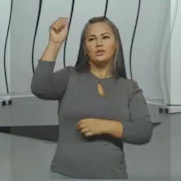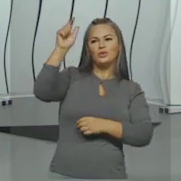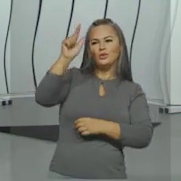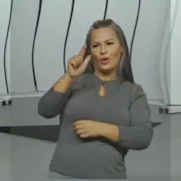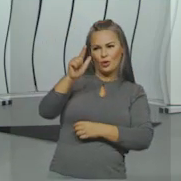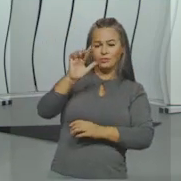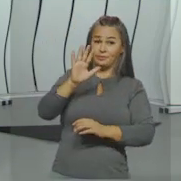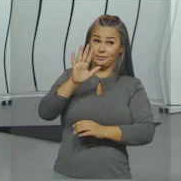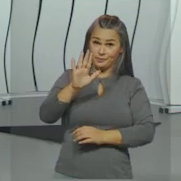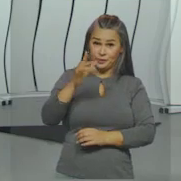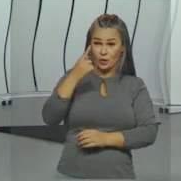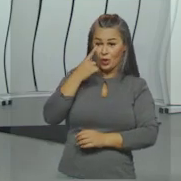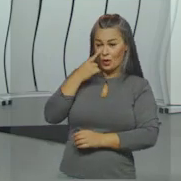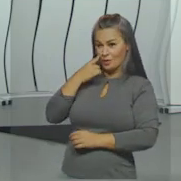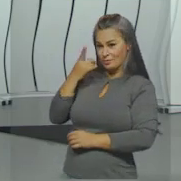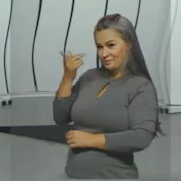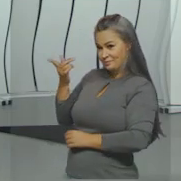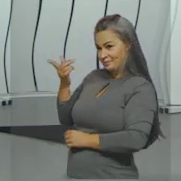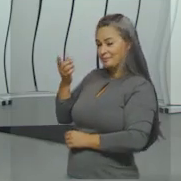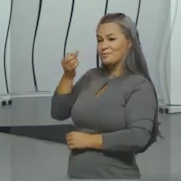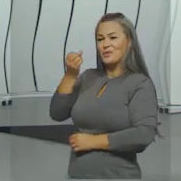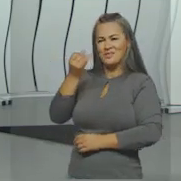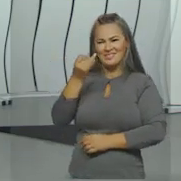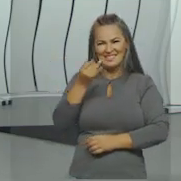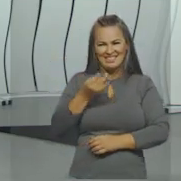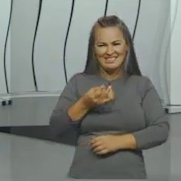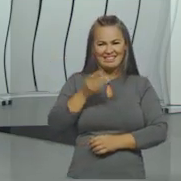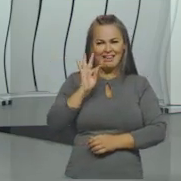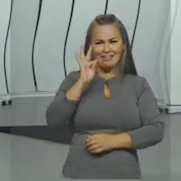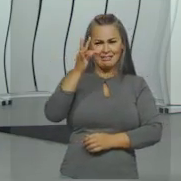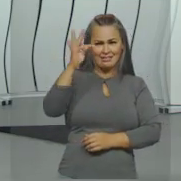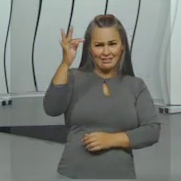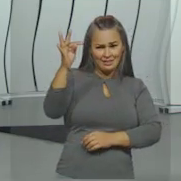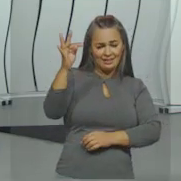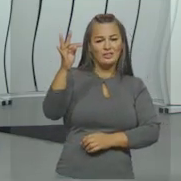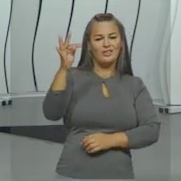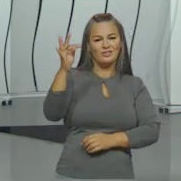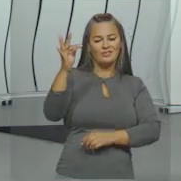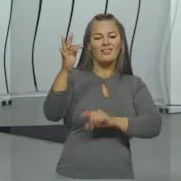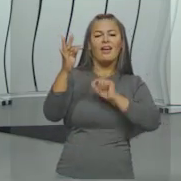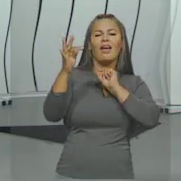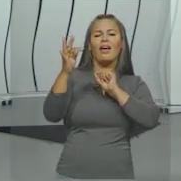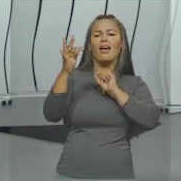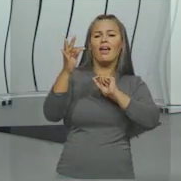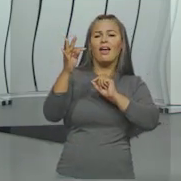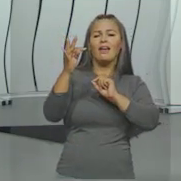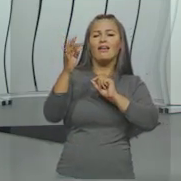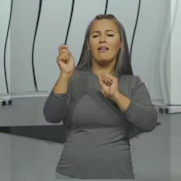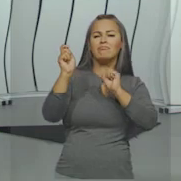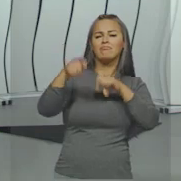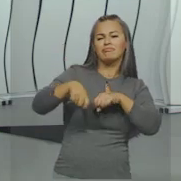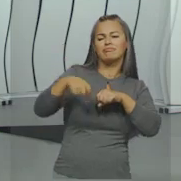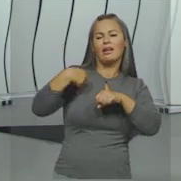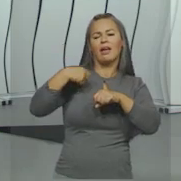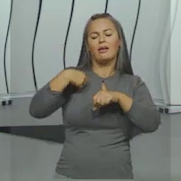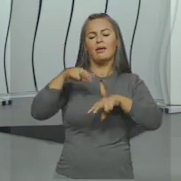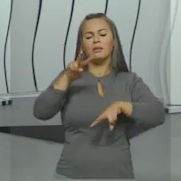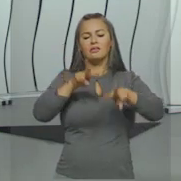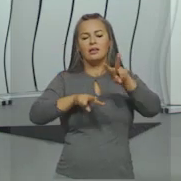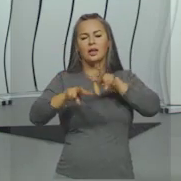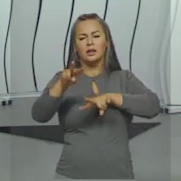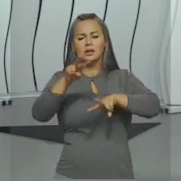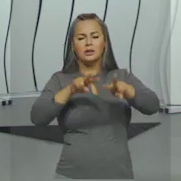Ainda falando de tecnologia, nós falamos aqui que mede temperatura, né, que mede pressão atmosférica, que